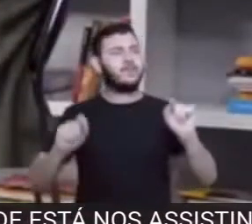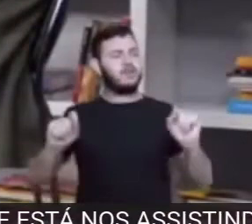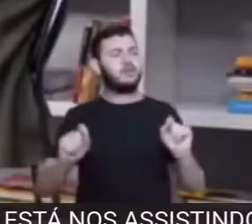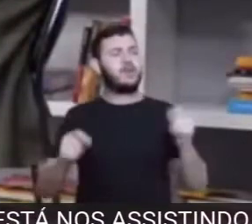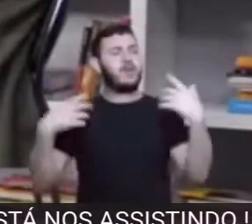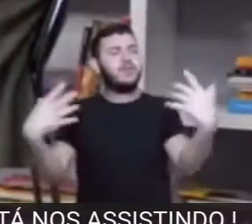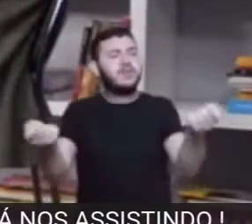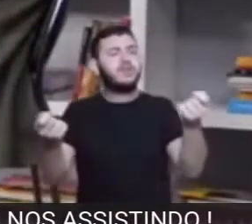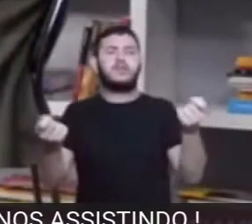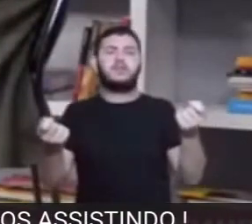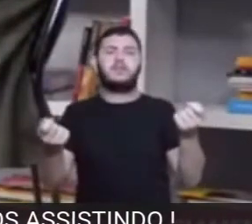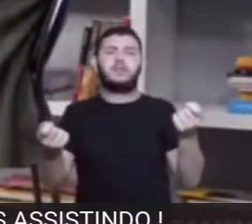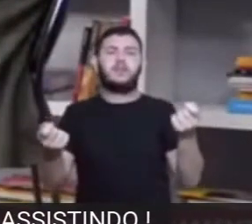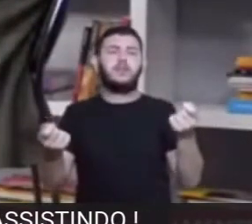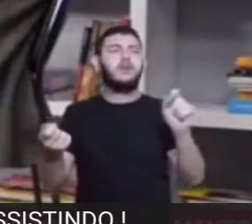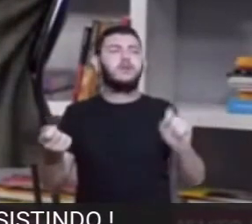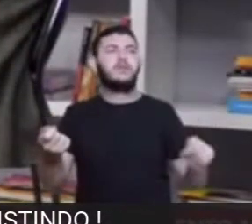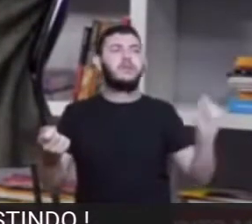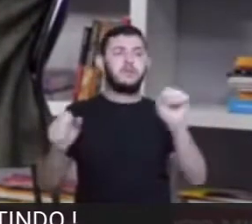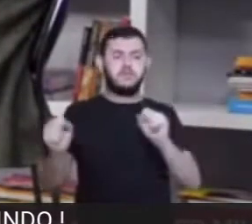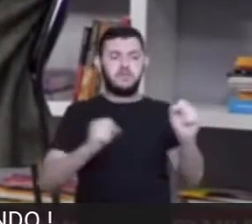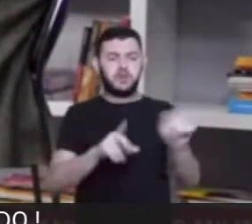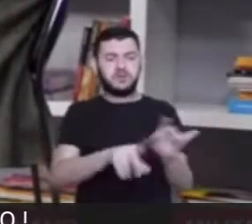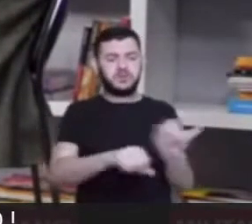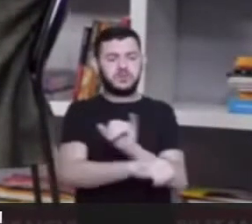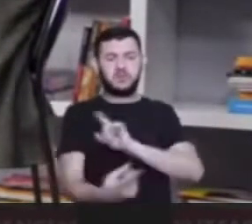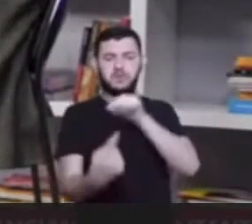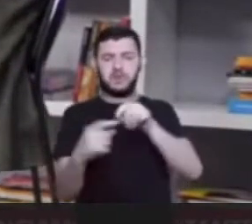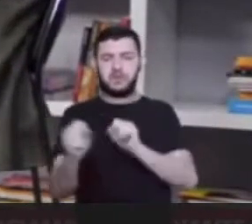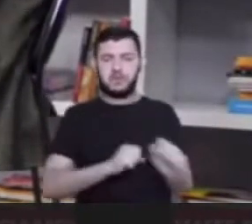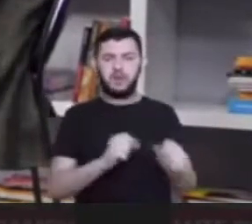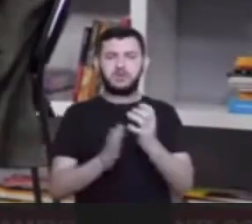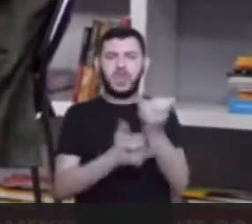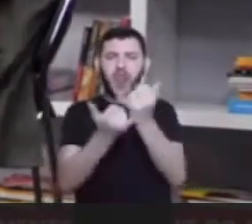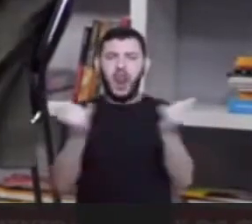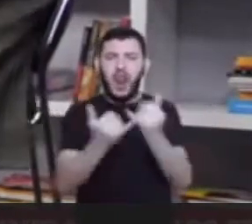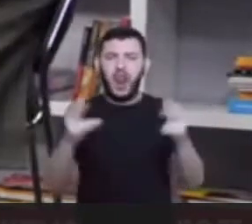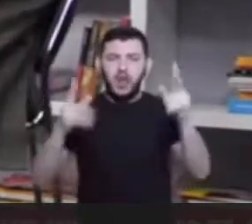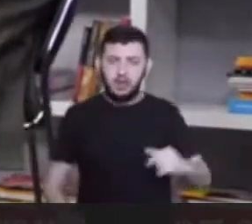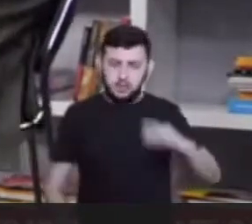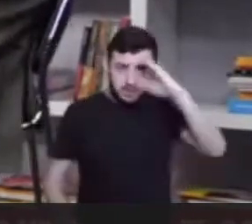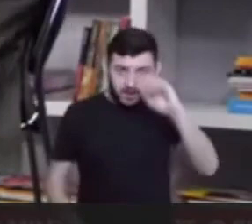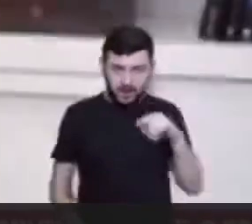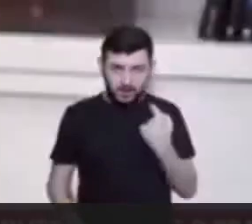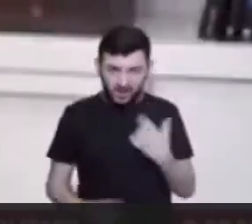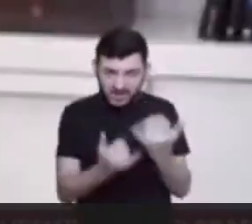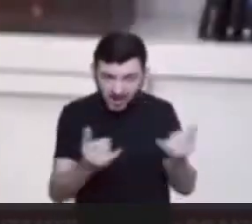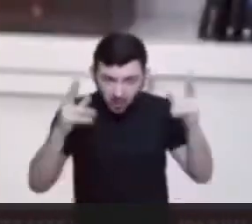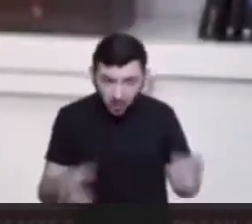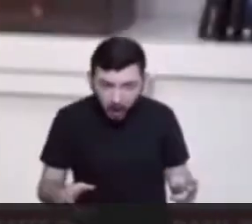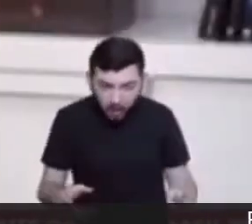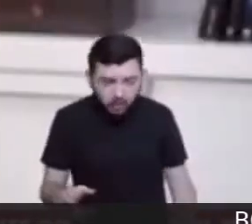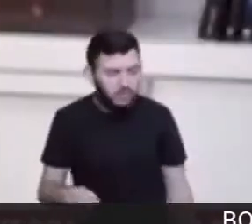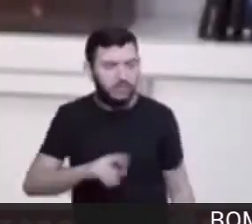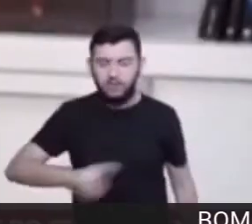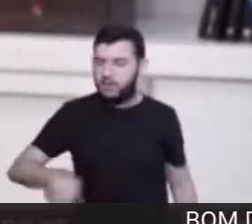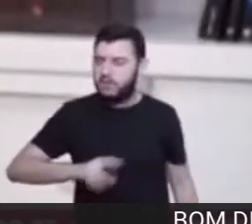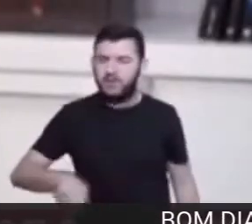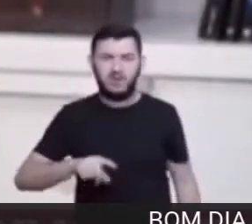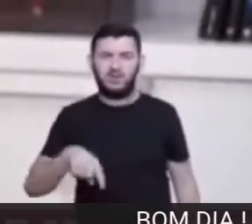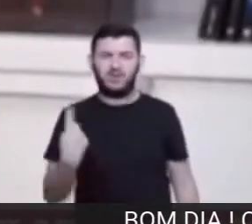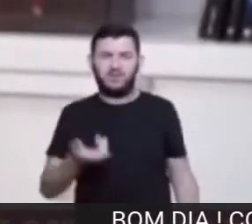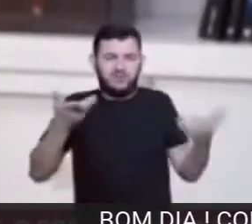pode dar pretexto para ficar parecido com o Bolsonaro. Nós não somos parecidos, não queremos ser parecidos, sabe? O